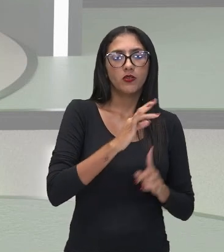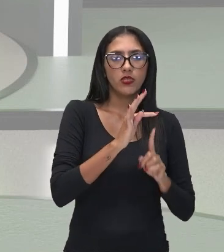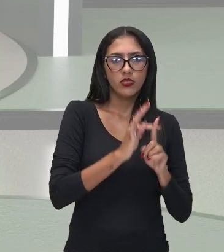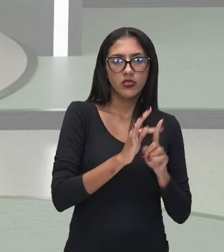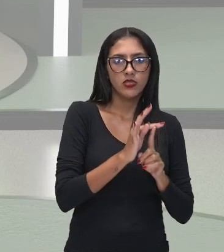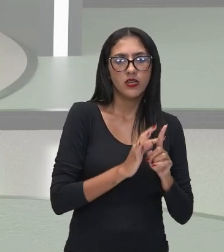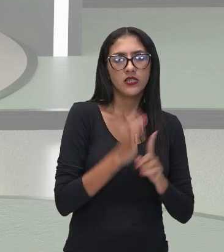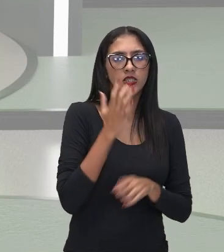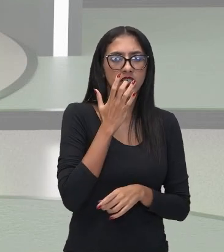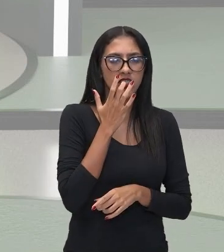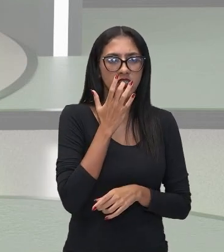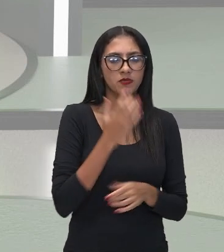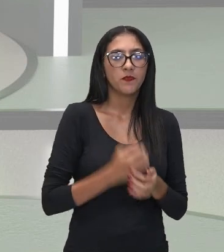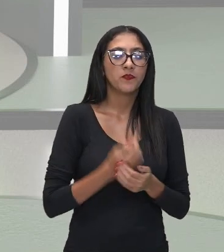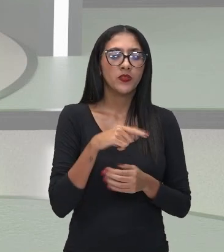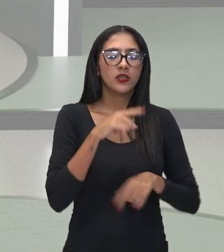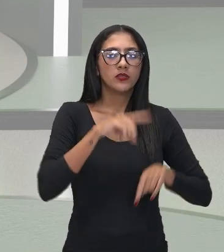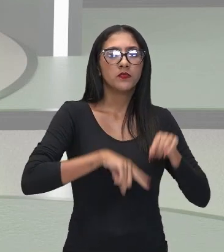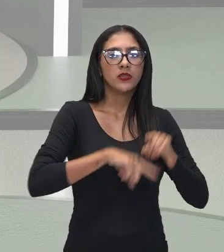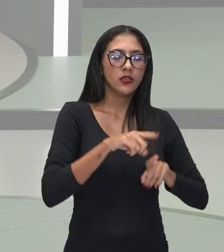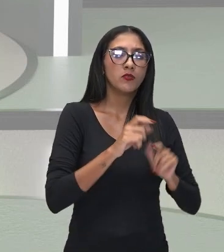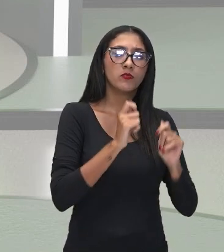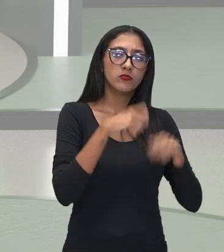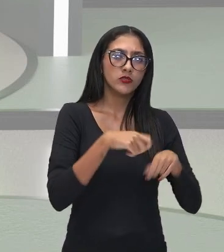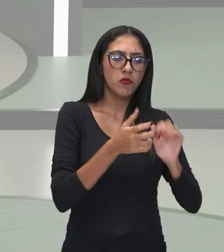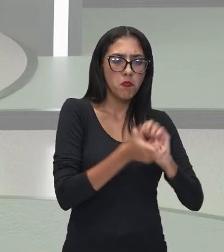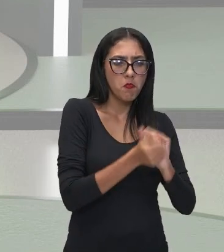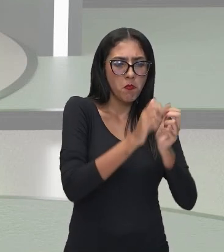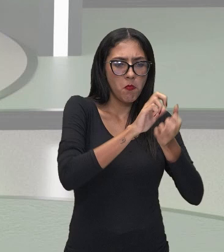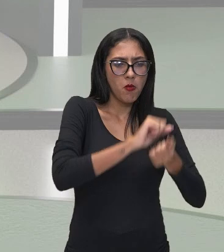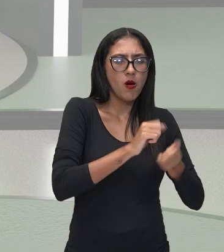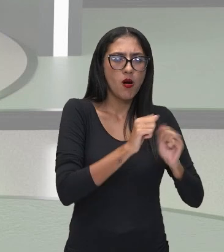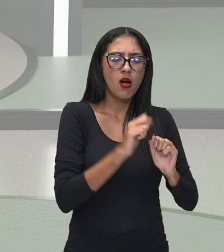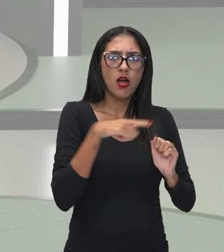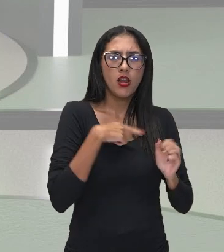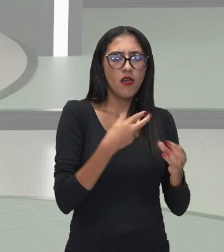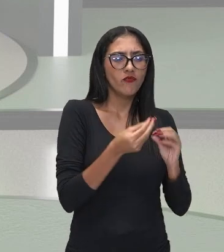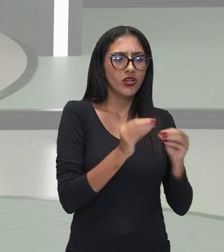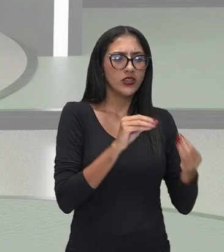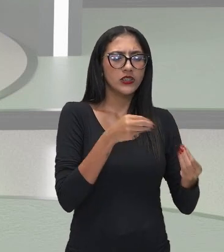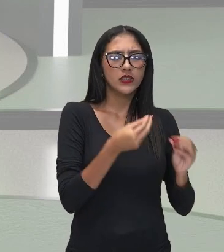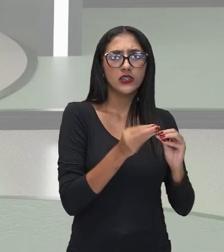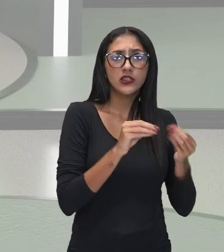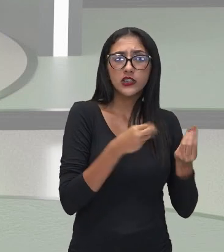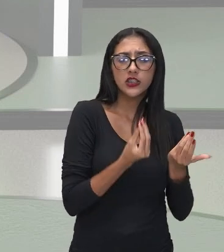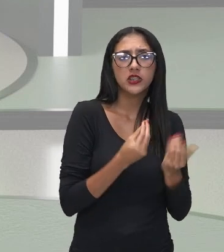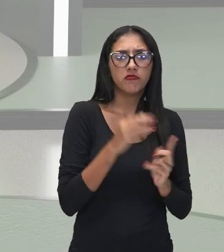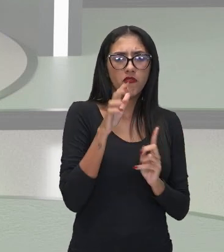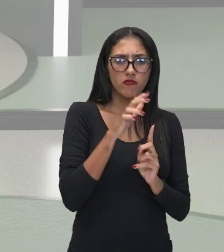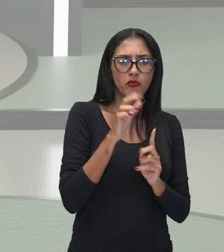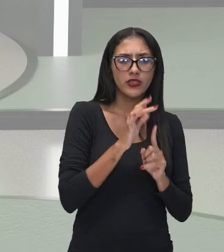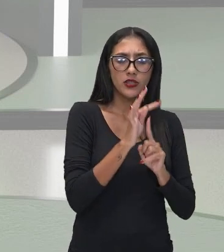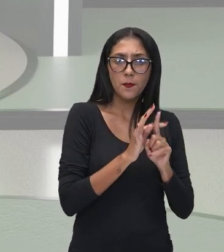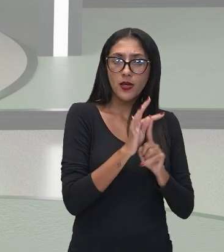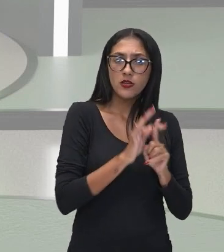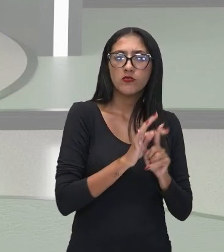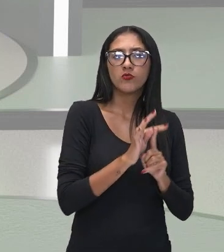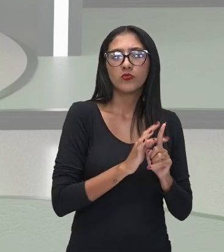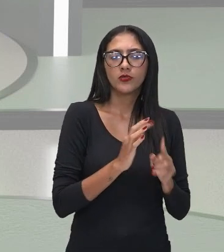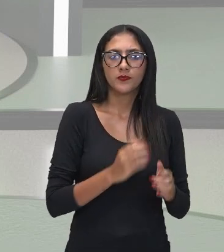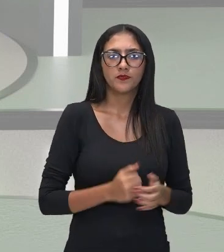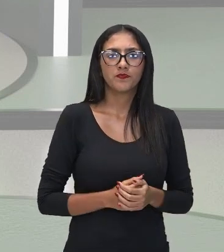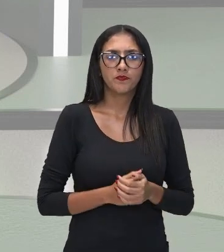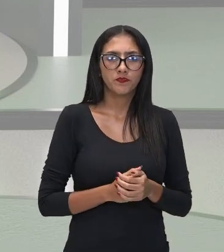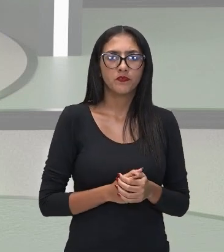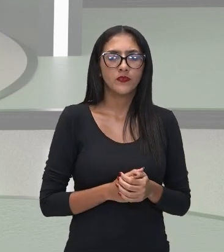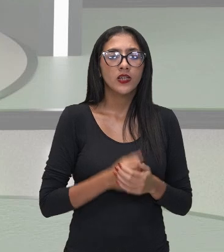são materiais que se tornam moldáveis, são maleáveis a certas temperaturas elevadas e endurecem